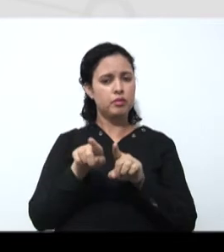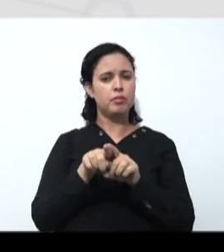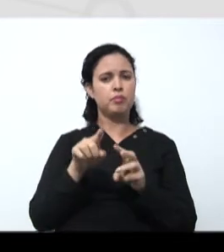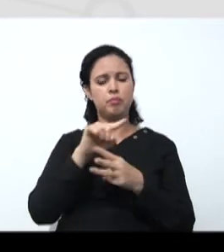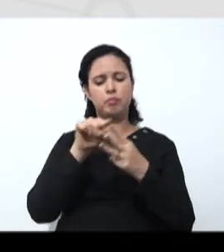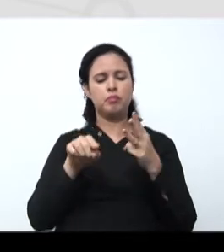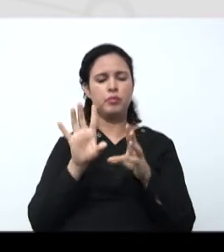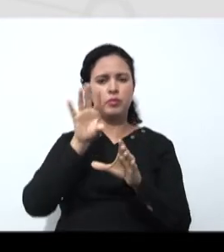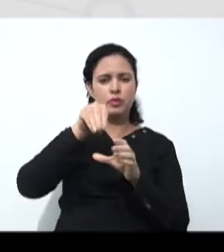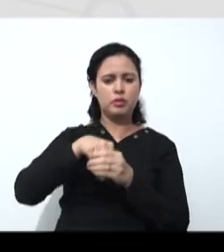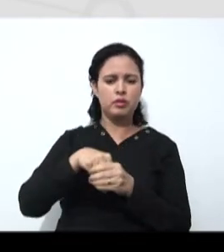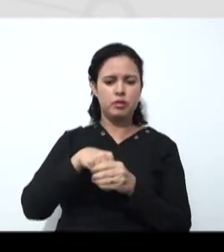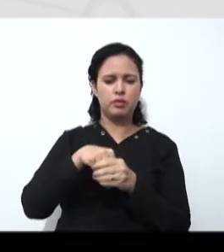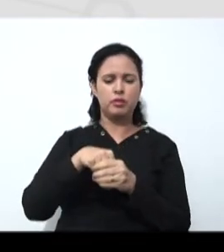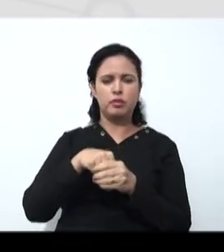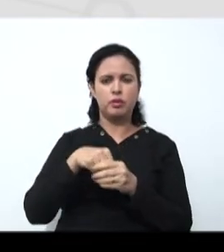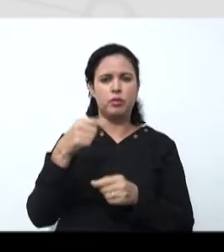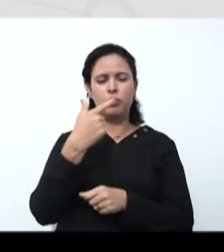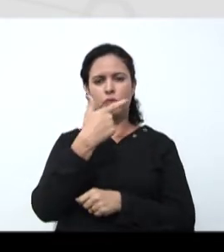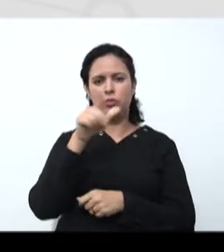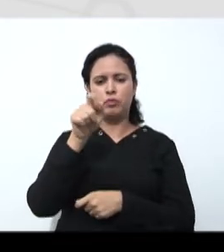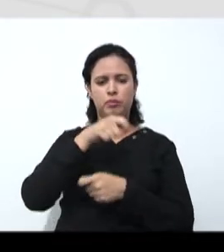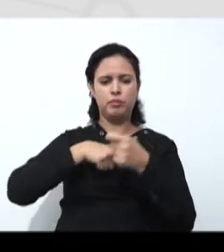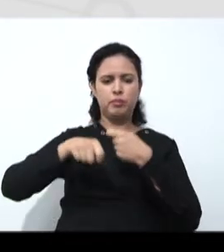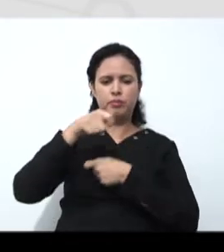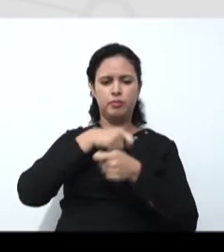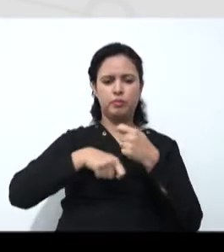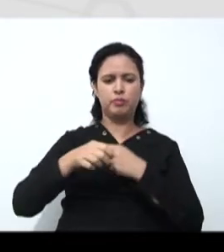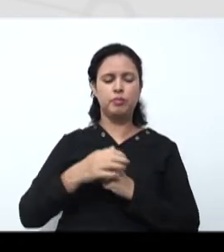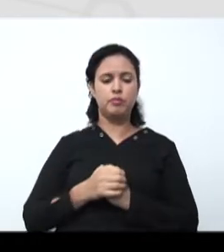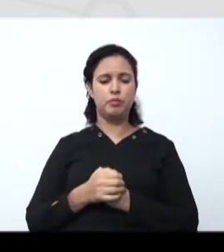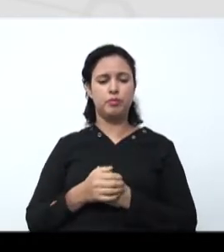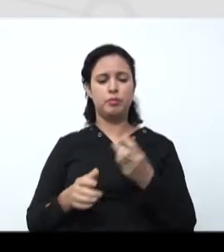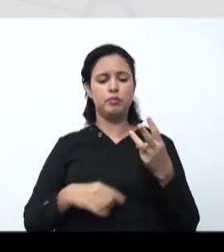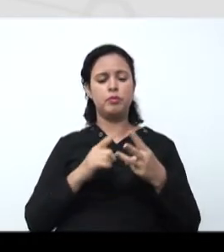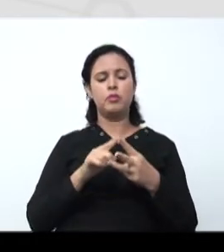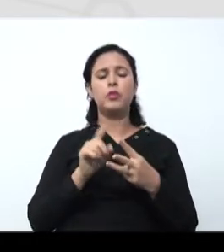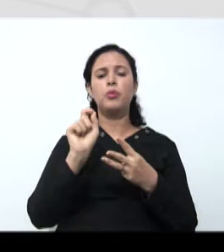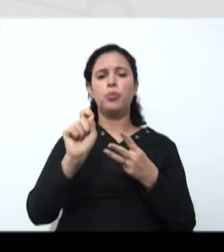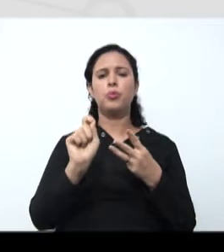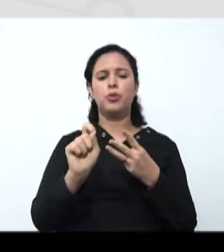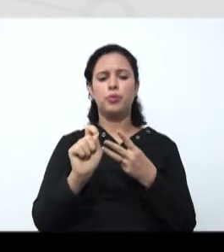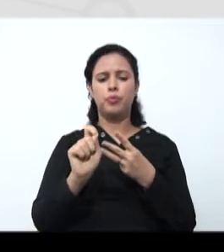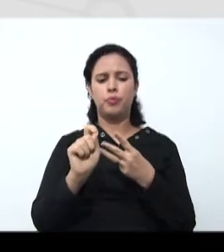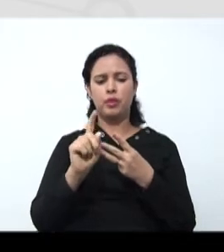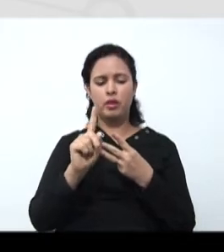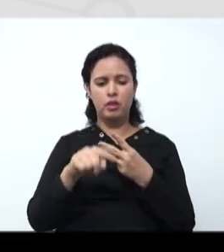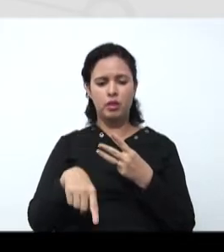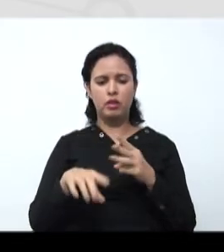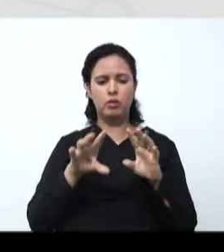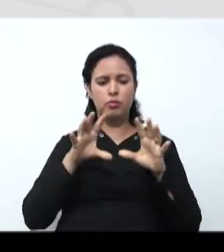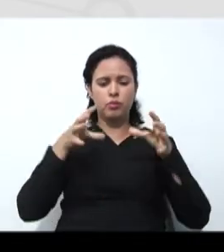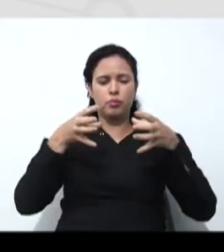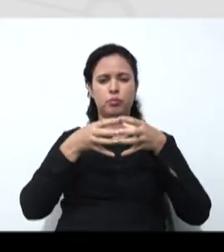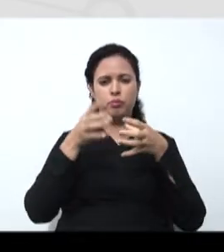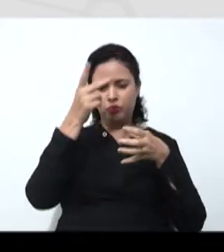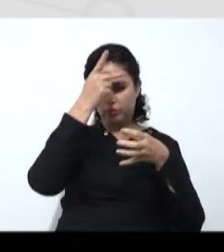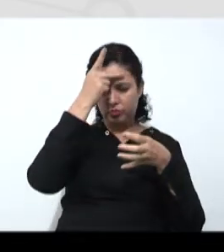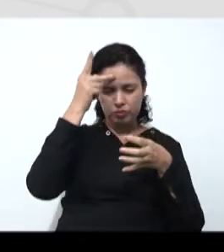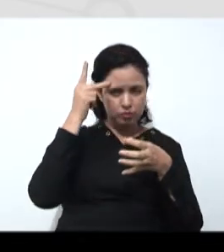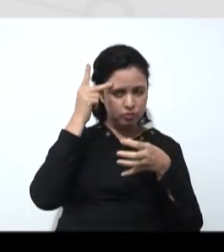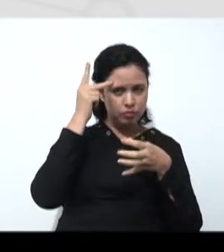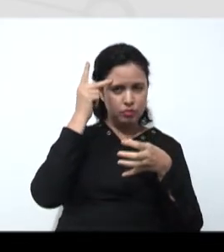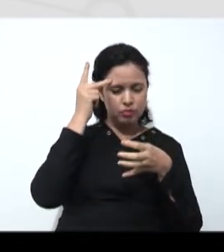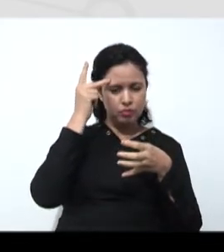nessa ideia de outros negócios. Então, o que são as startups? As startups é um grupo de